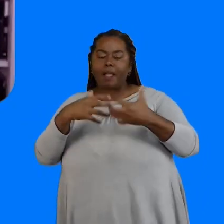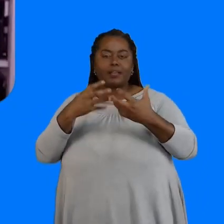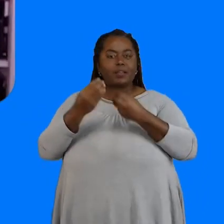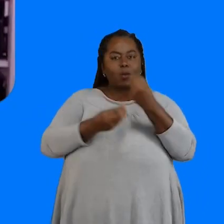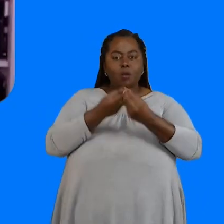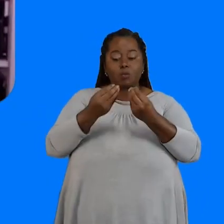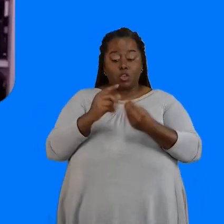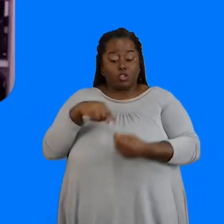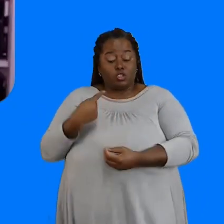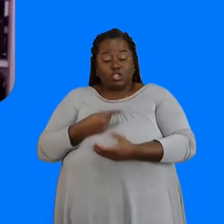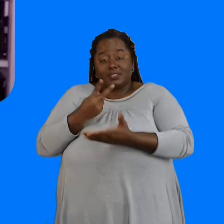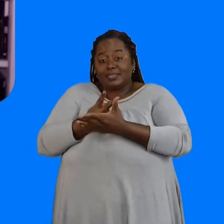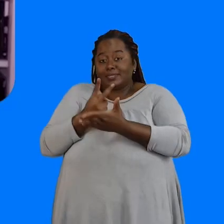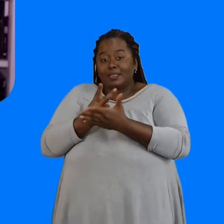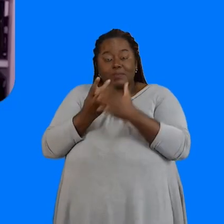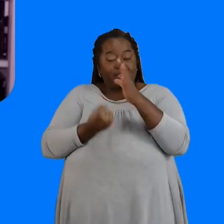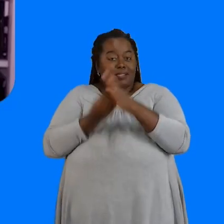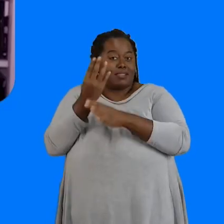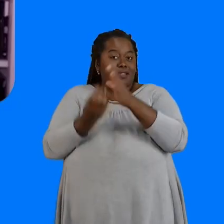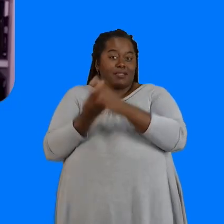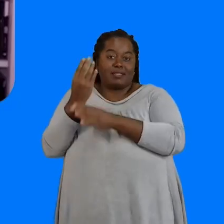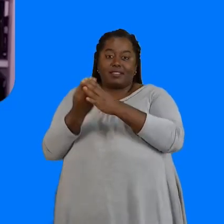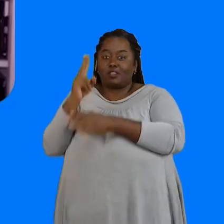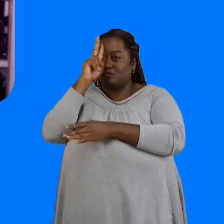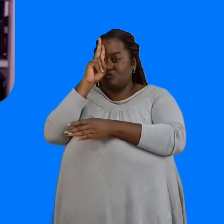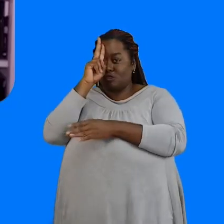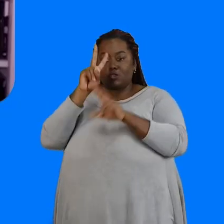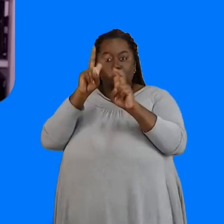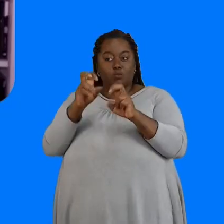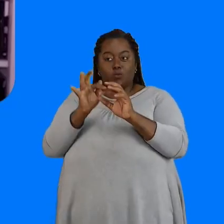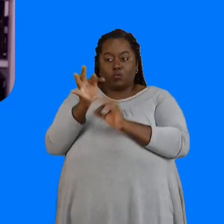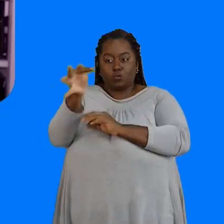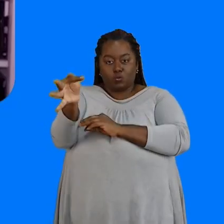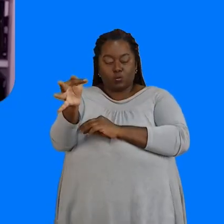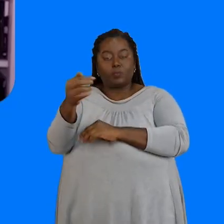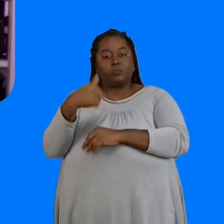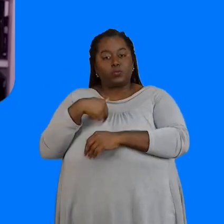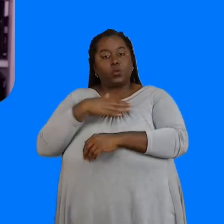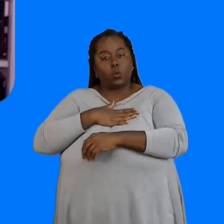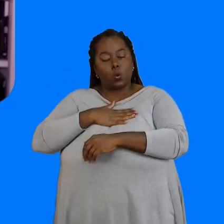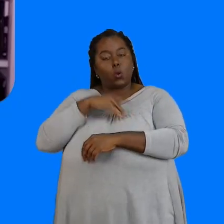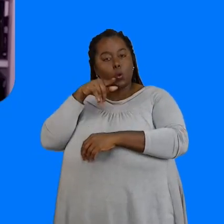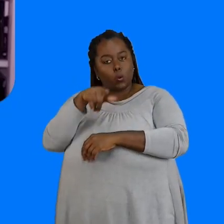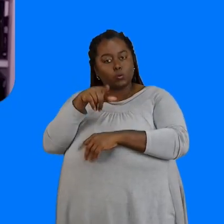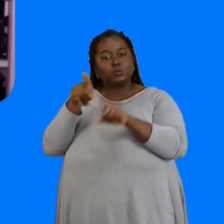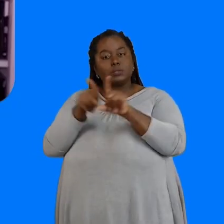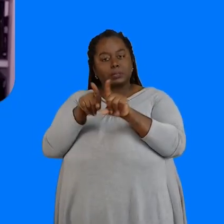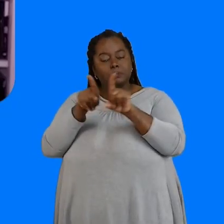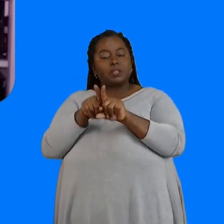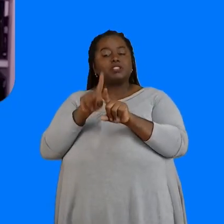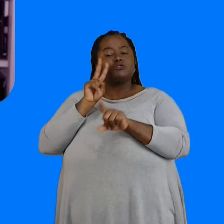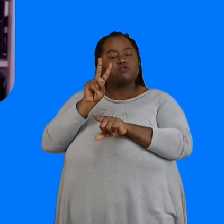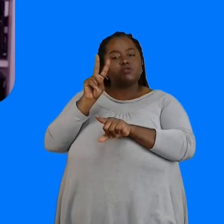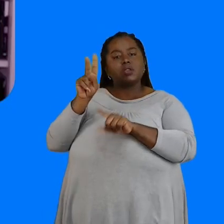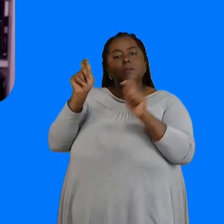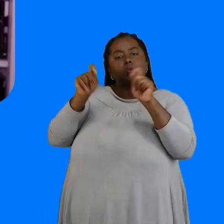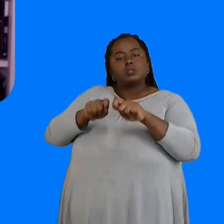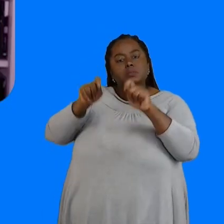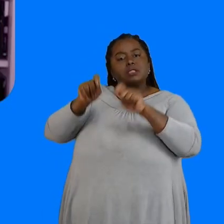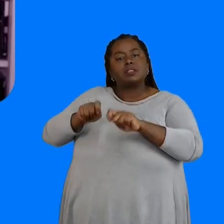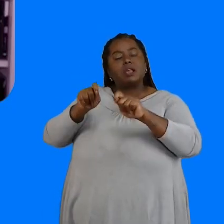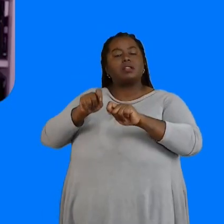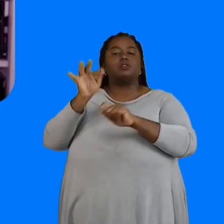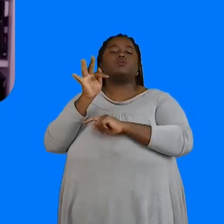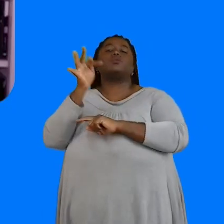criar histórias sobre o futuro, e eu gosto nesse módulo de explorar também a possibilidade de futuros em que a